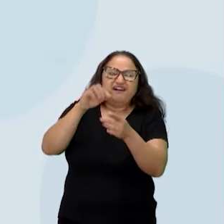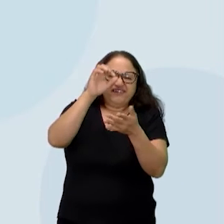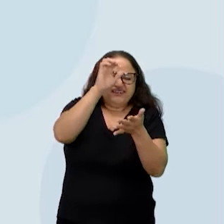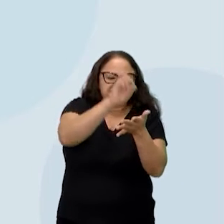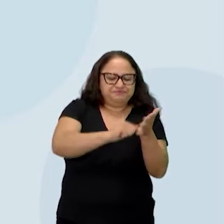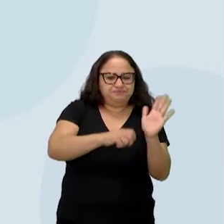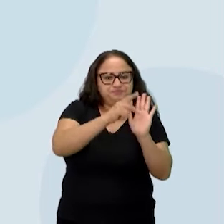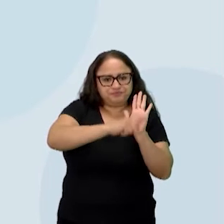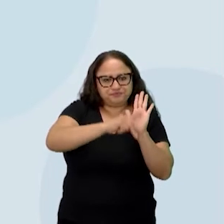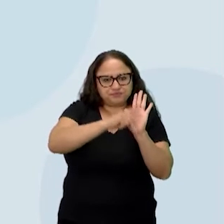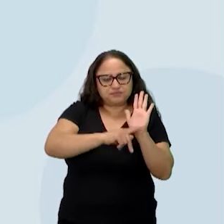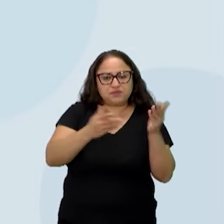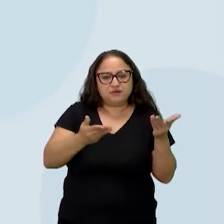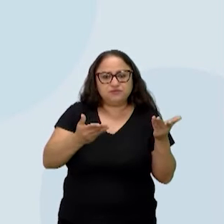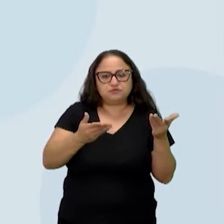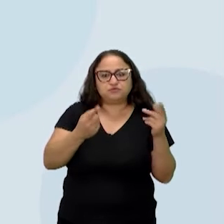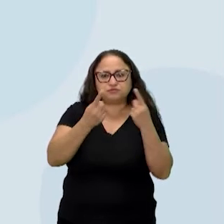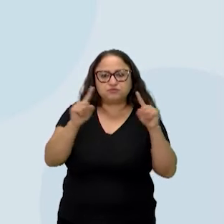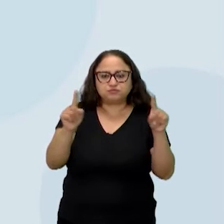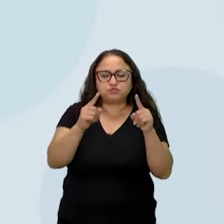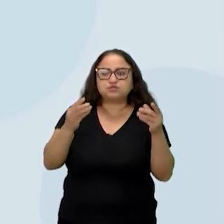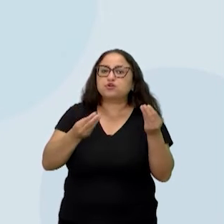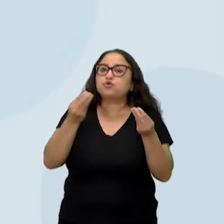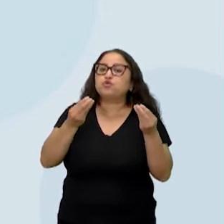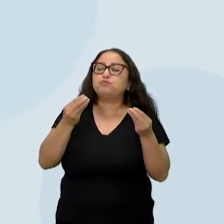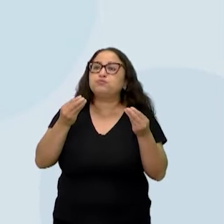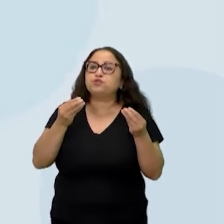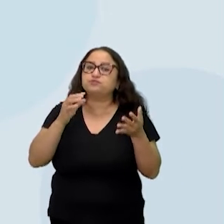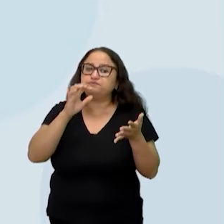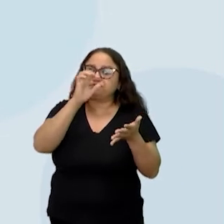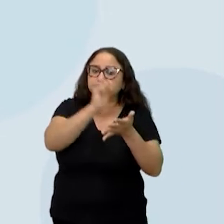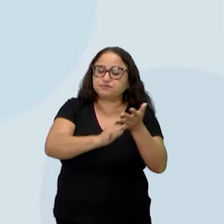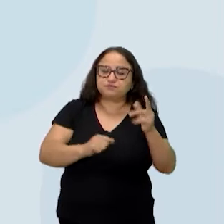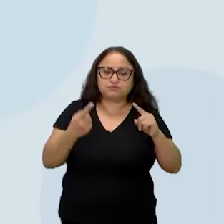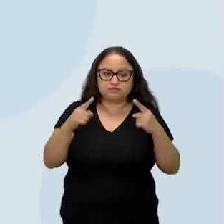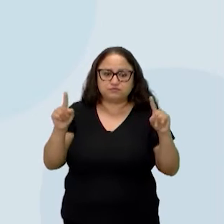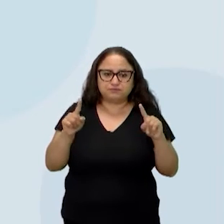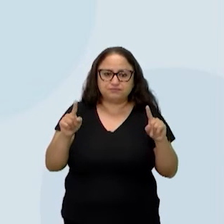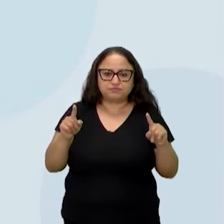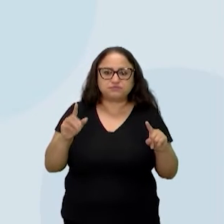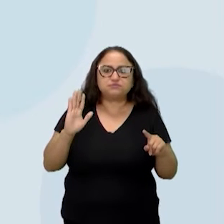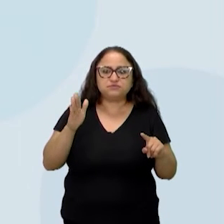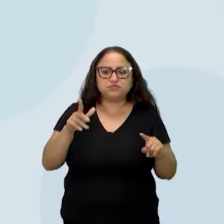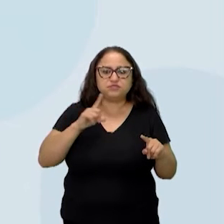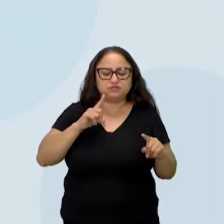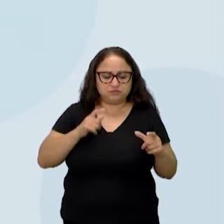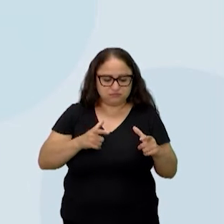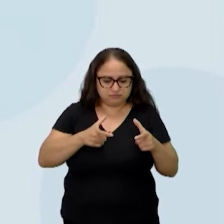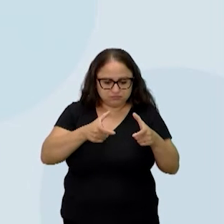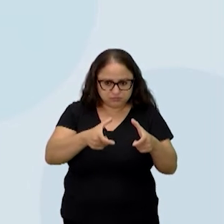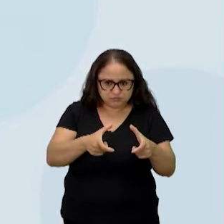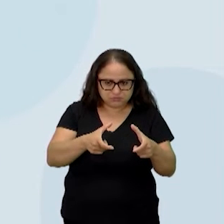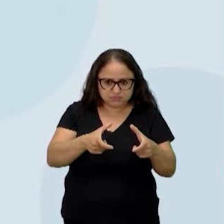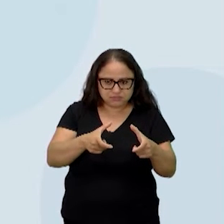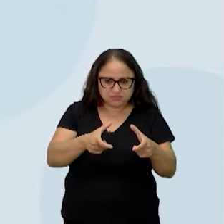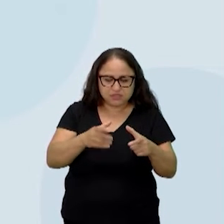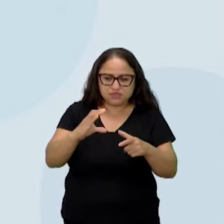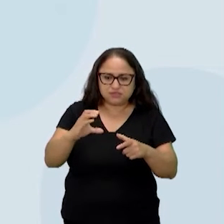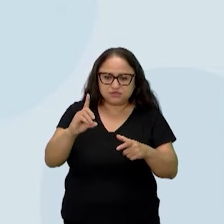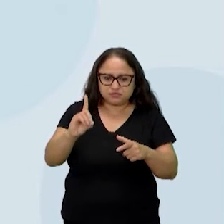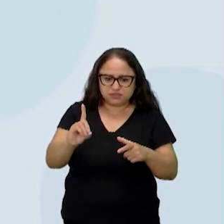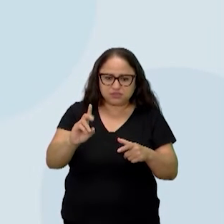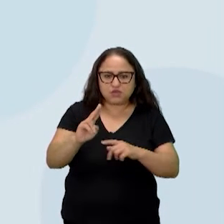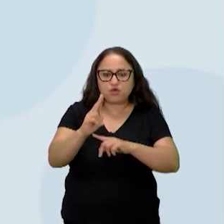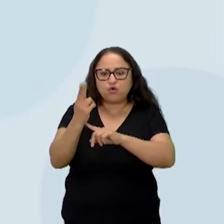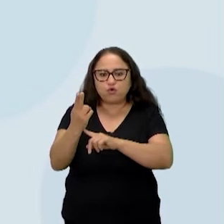artístico, só que agora em música. Como é que eu registro a música? Eu registro em CD, eu gravo um CD musical, ou